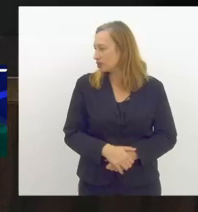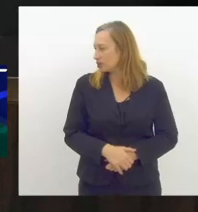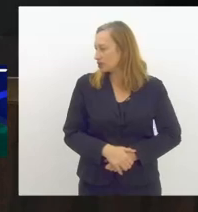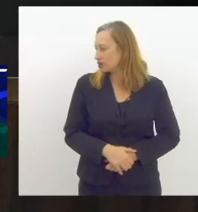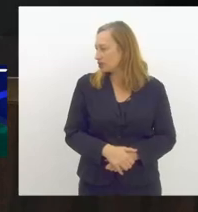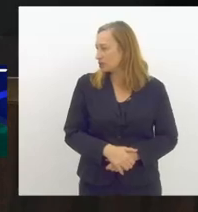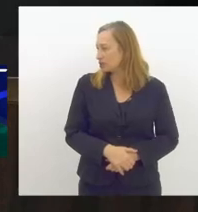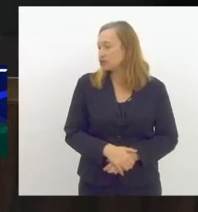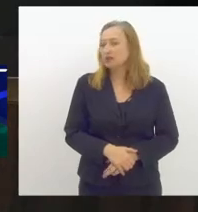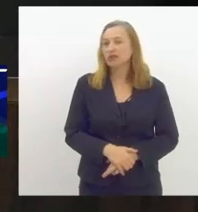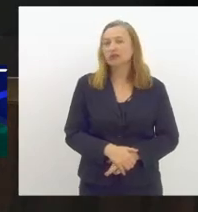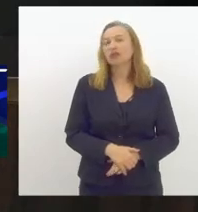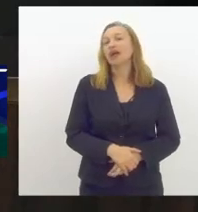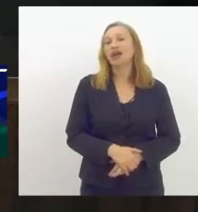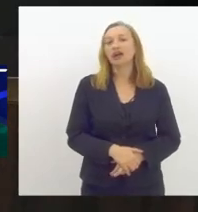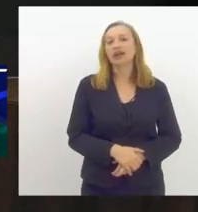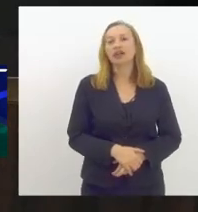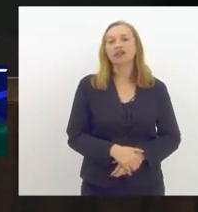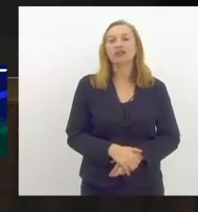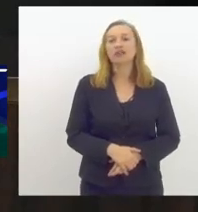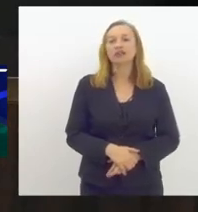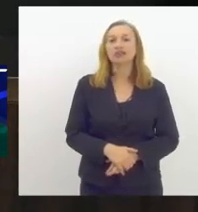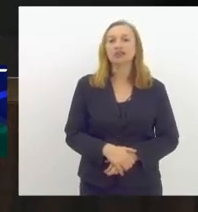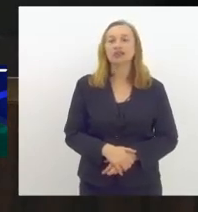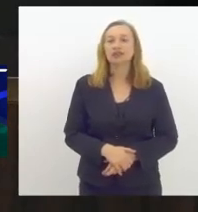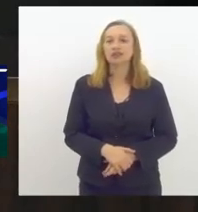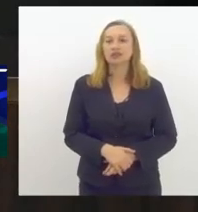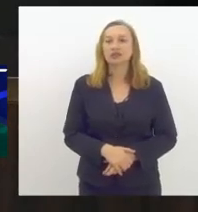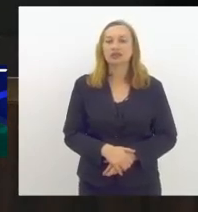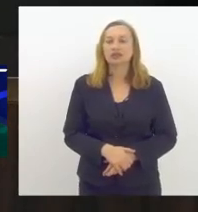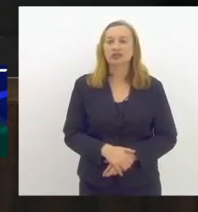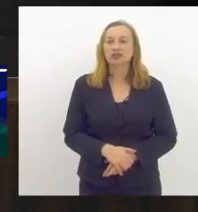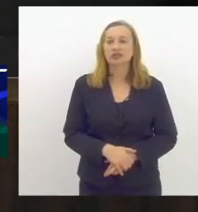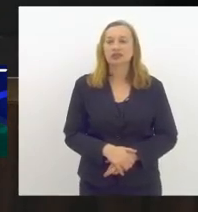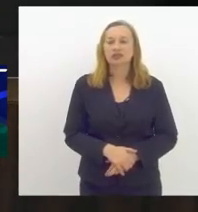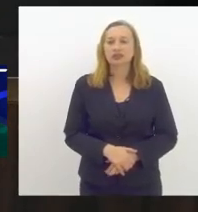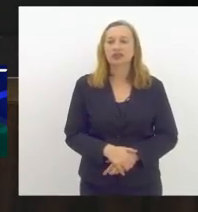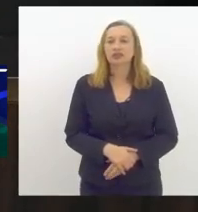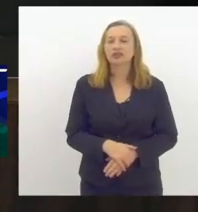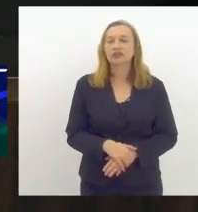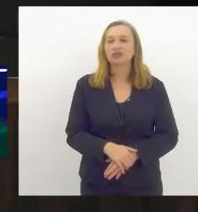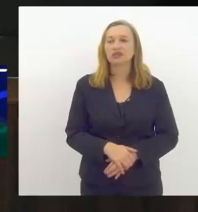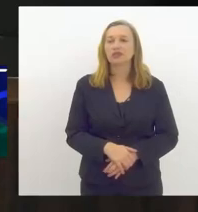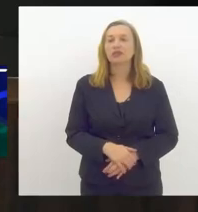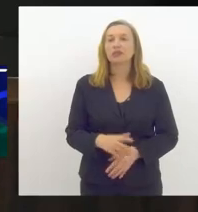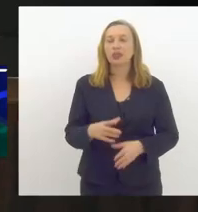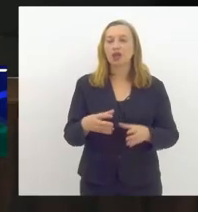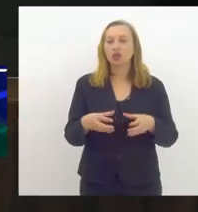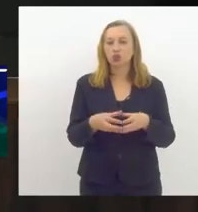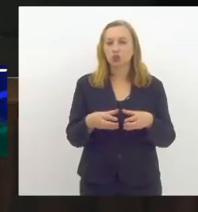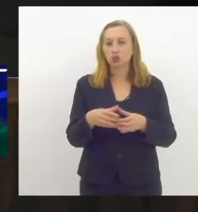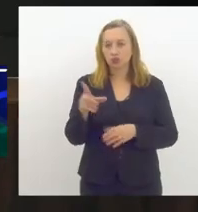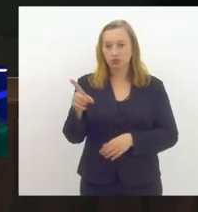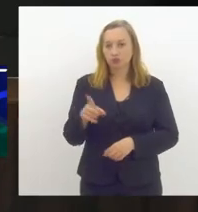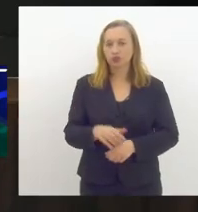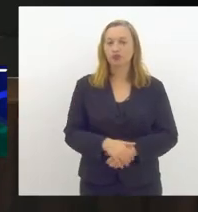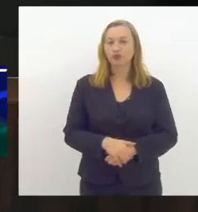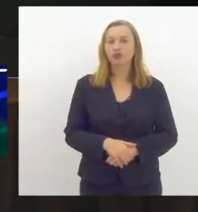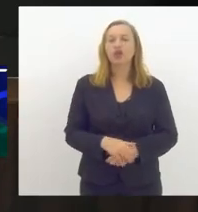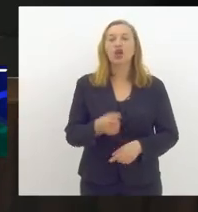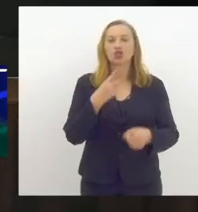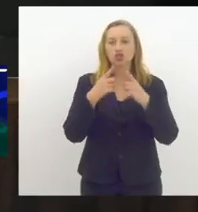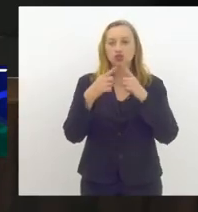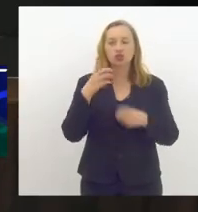já foi republicado ele tá bem mais amplo do que o que tá aqui no avulso no papel tá no grupo Tá bom para